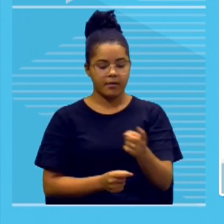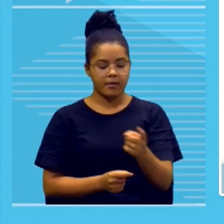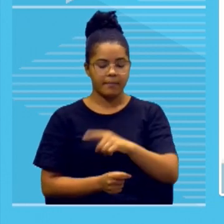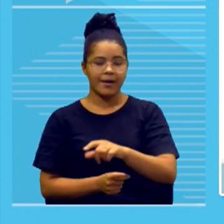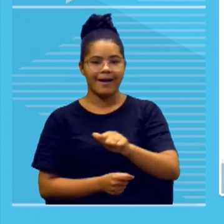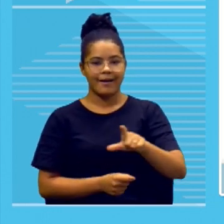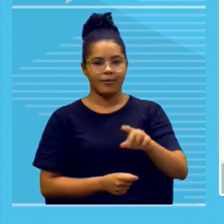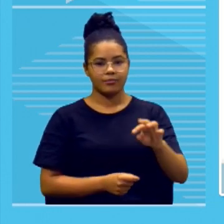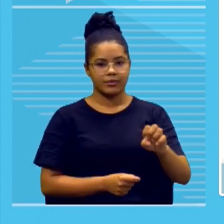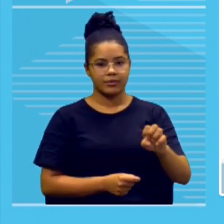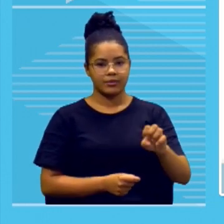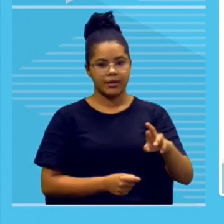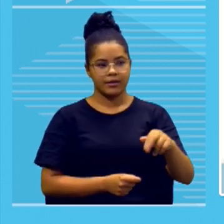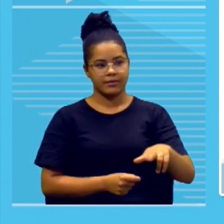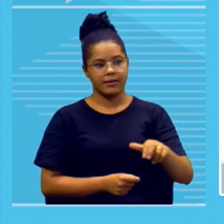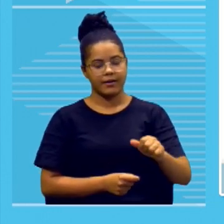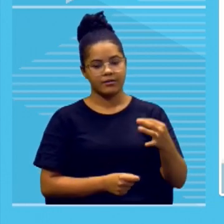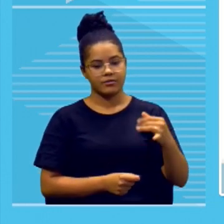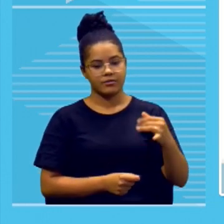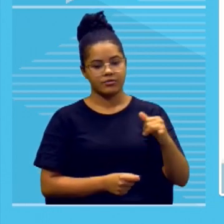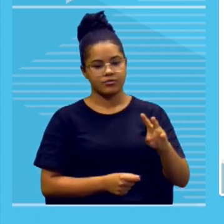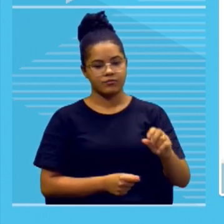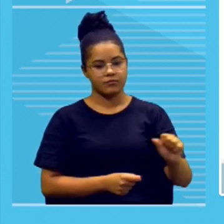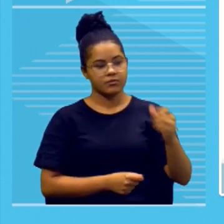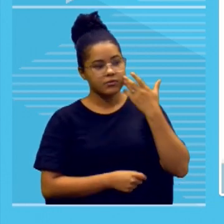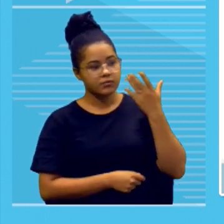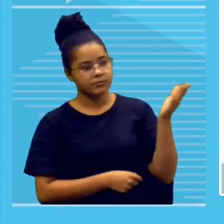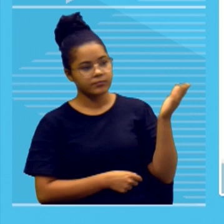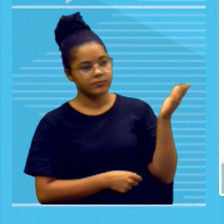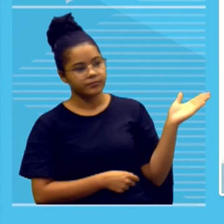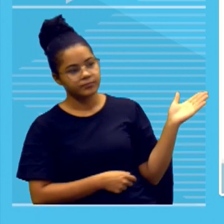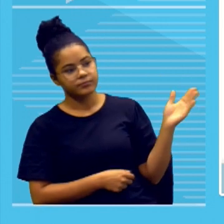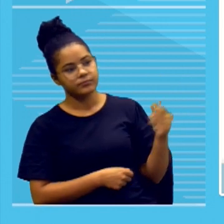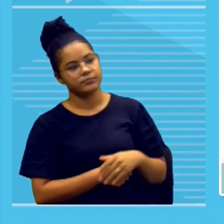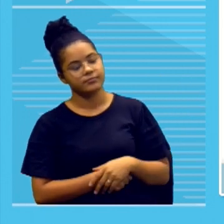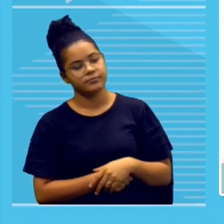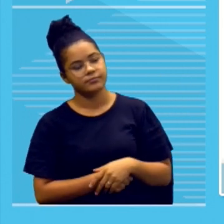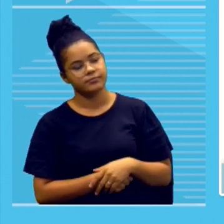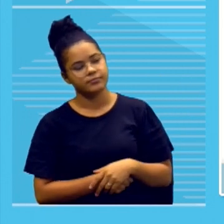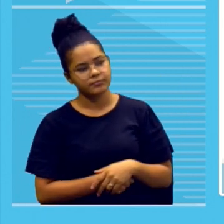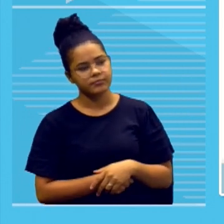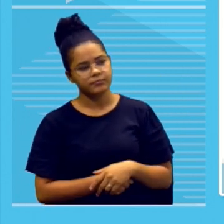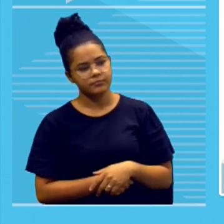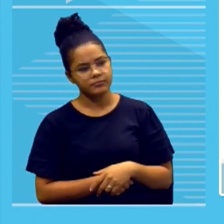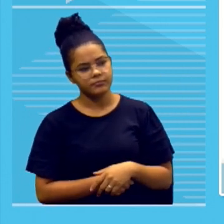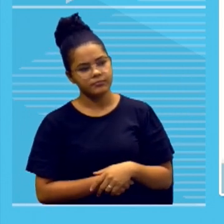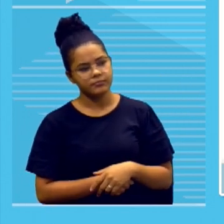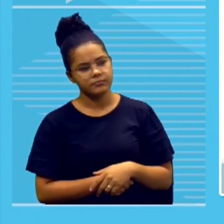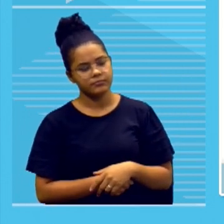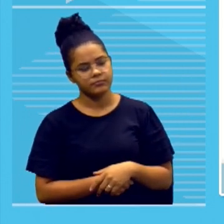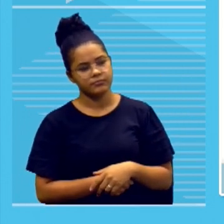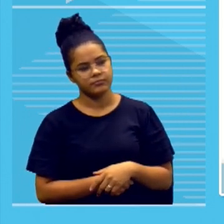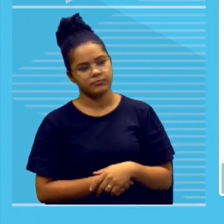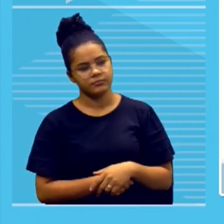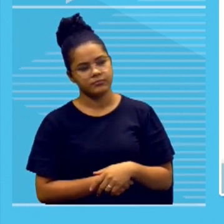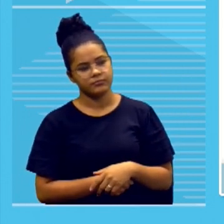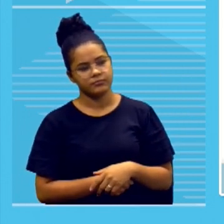Aí eu separo por vírgula. Não obtive um bom resultado, pois não me esforcei para